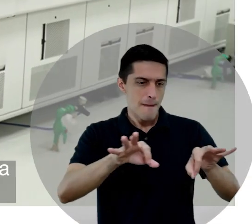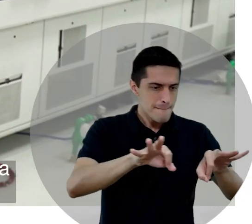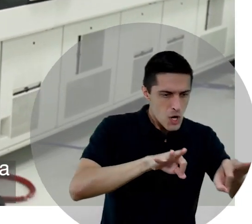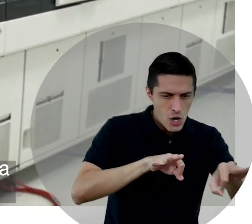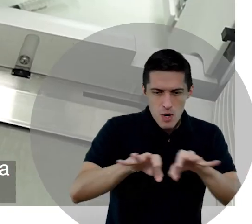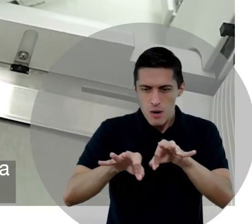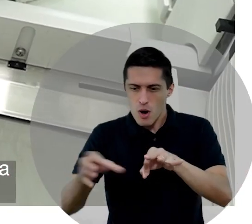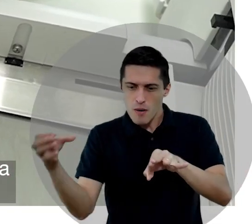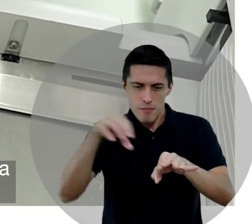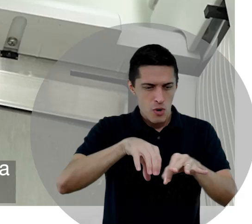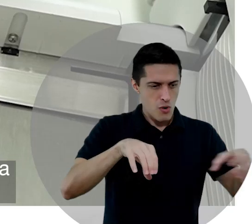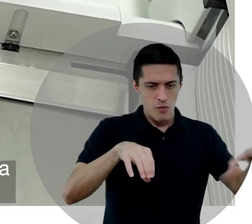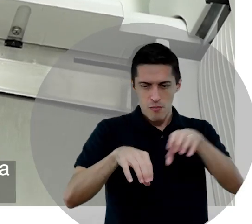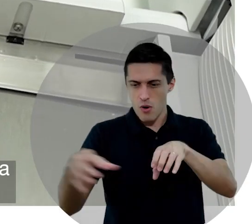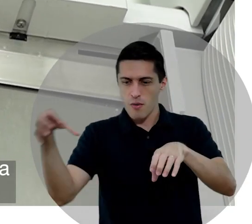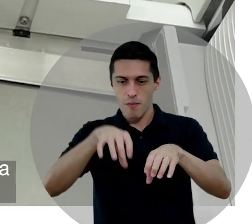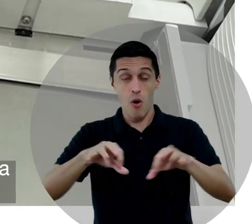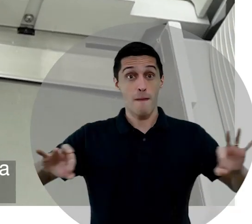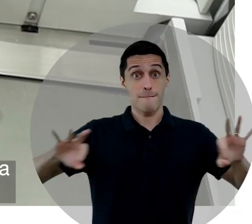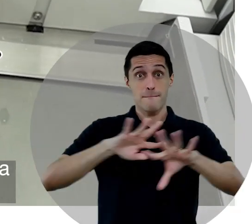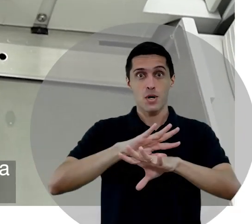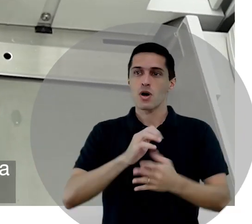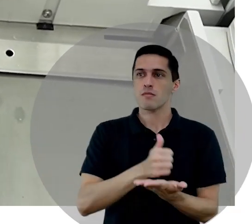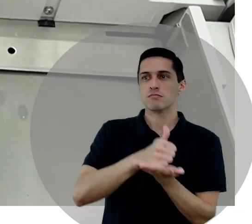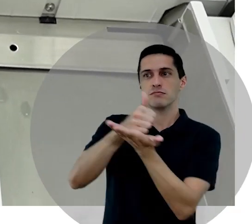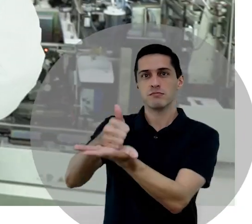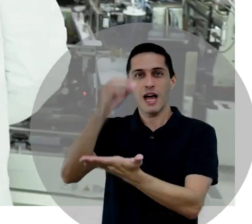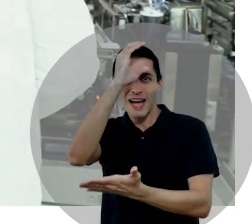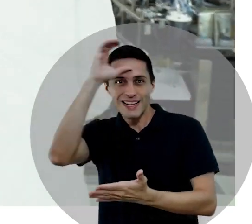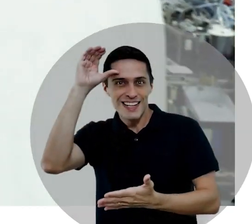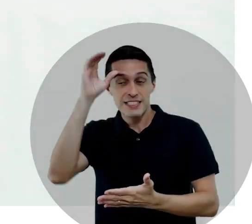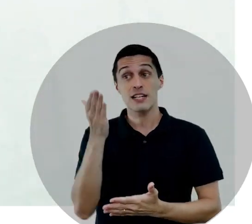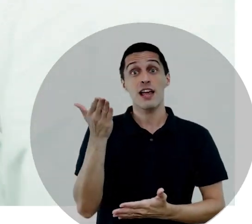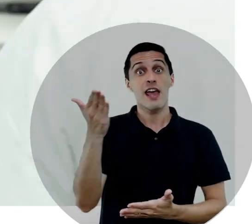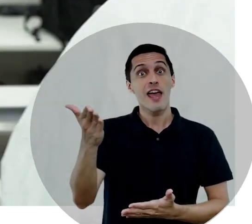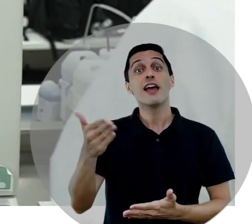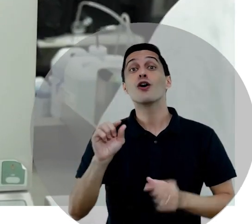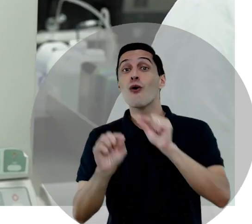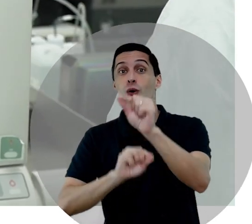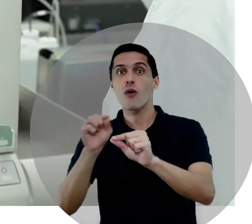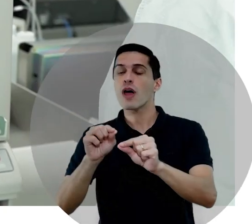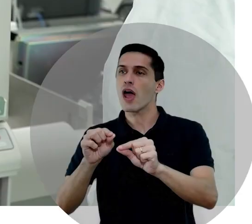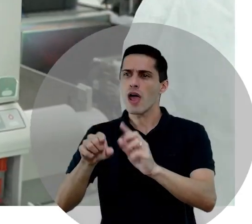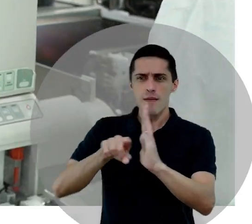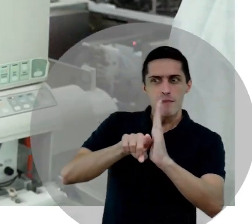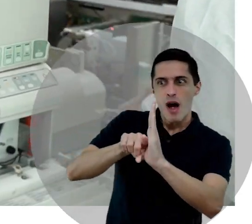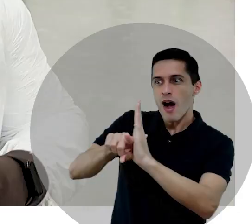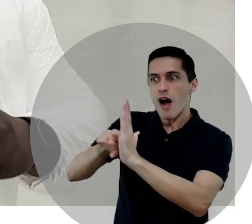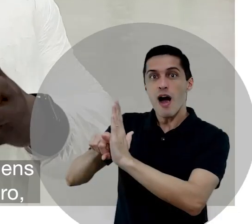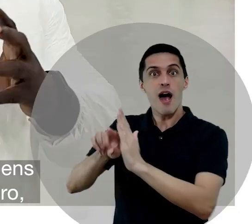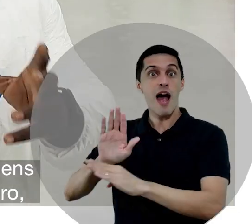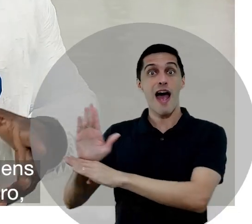onde realizamos a montagem, que em seguida é enviado para nossos clientes, que realizaram quantos exames para mudar a vida